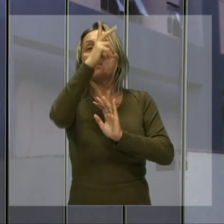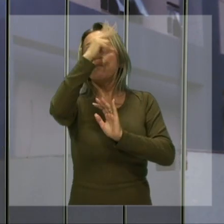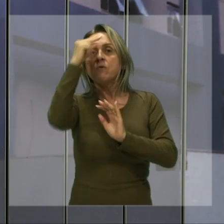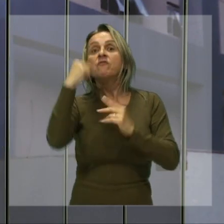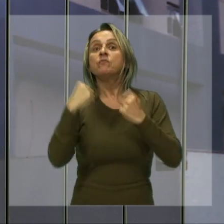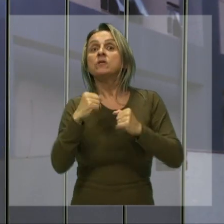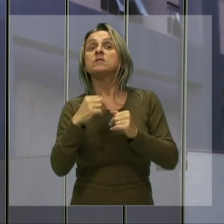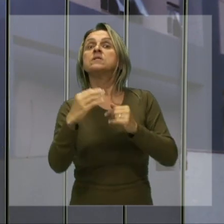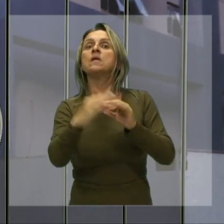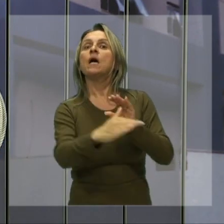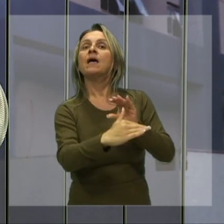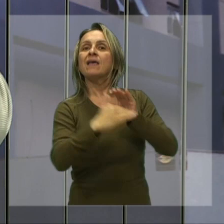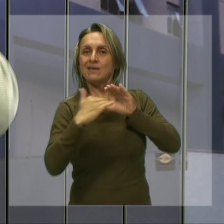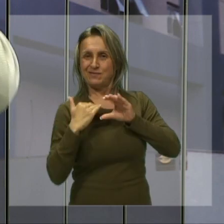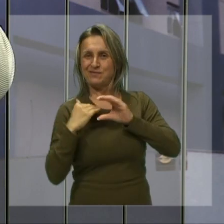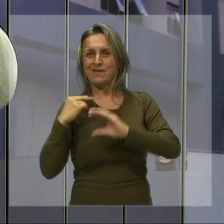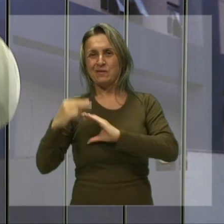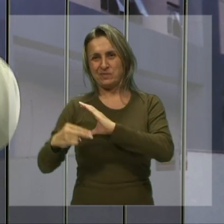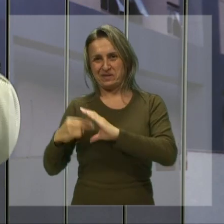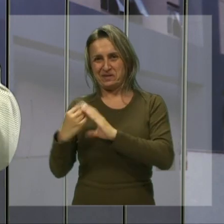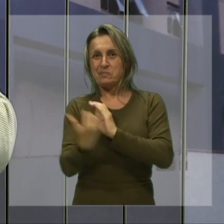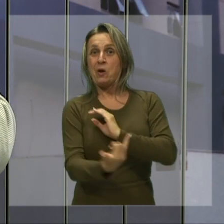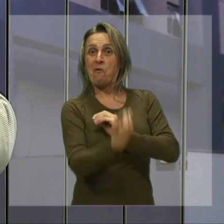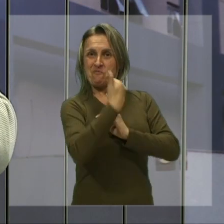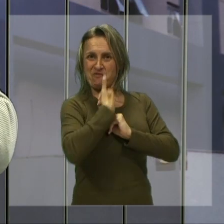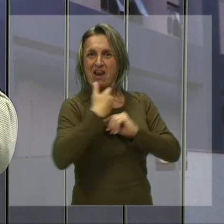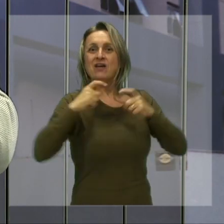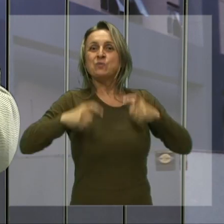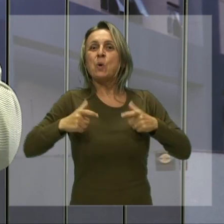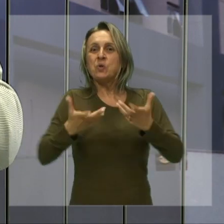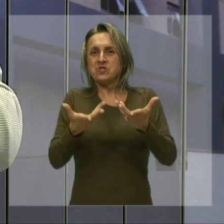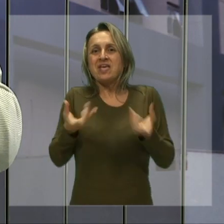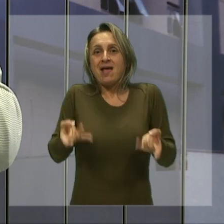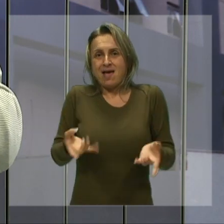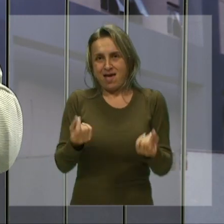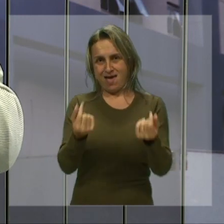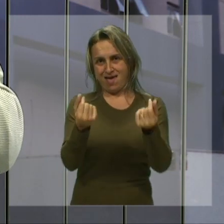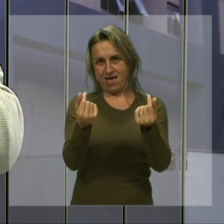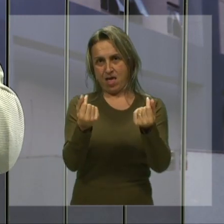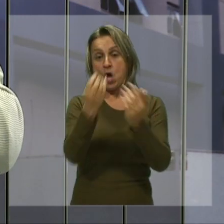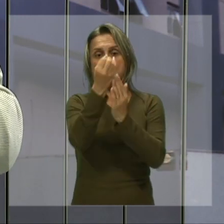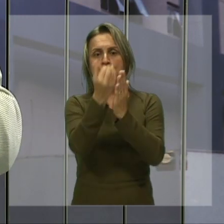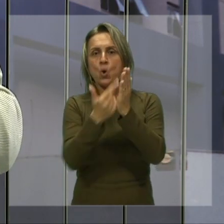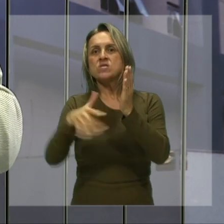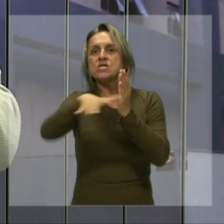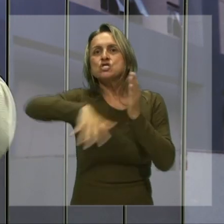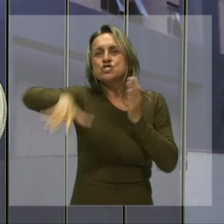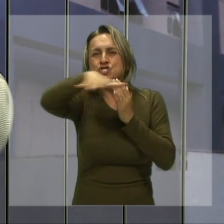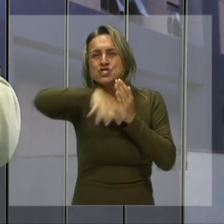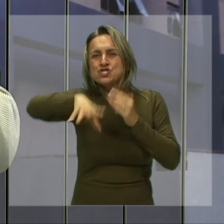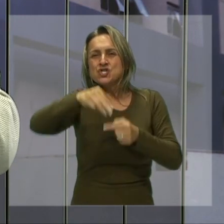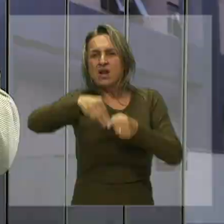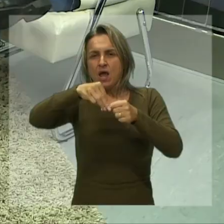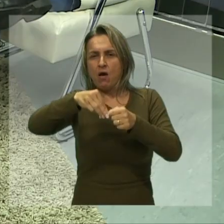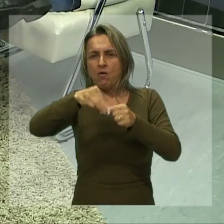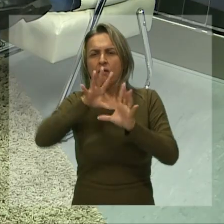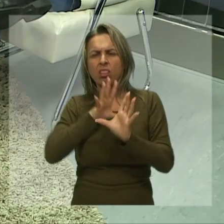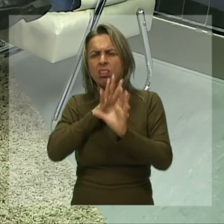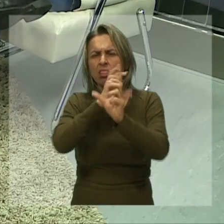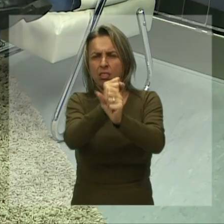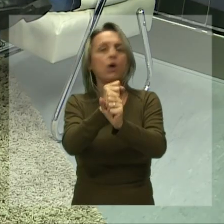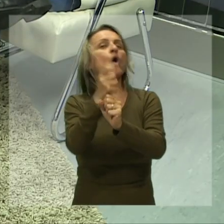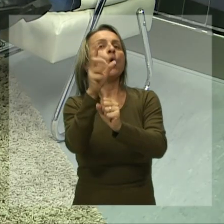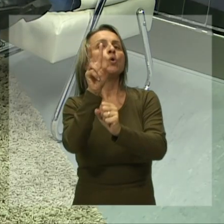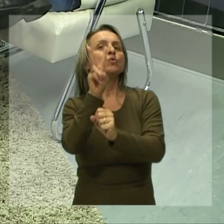usar o dinheiro. Do orçamento geral do município, ou cerca de 2 bilhões, eu estou arredondando, tá? É